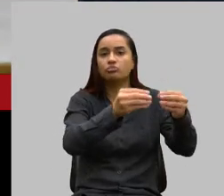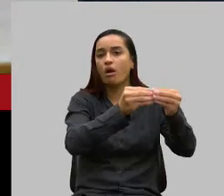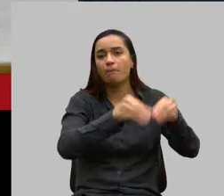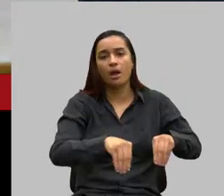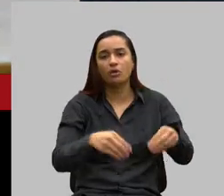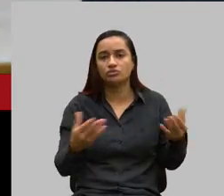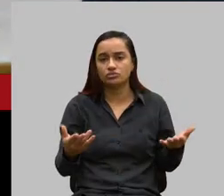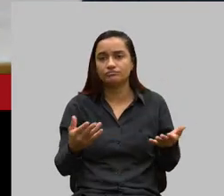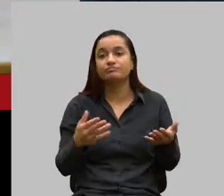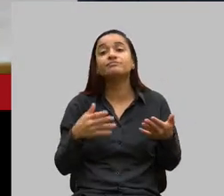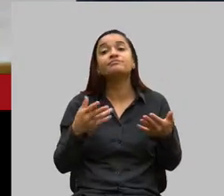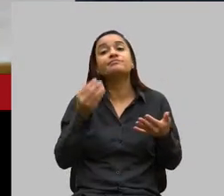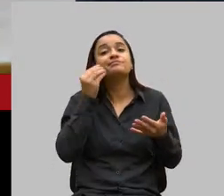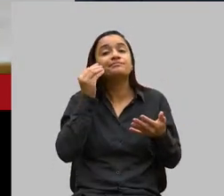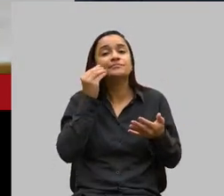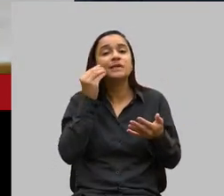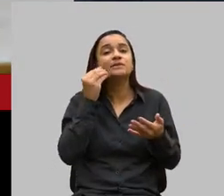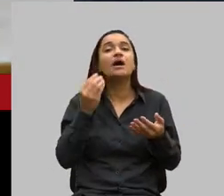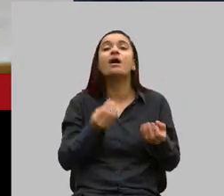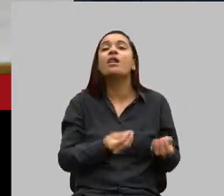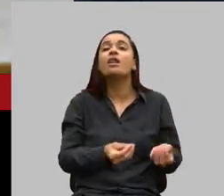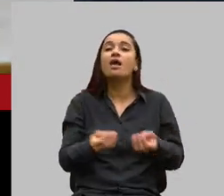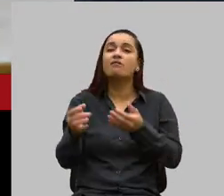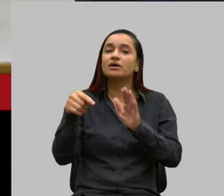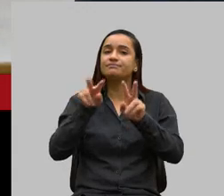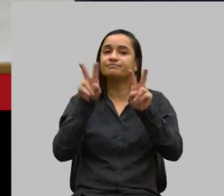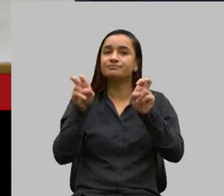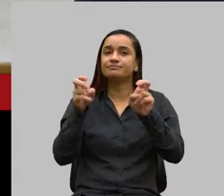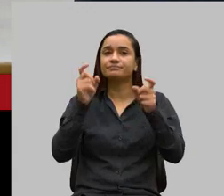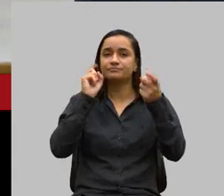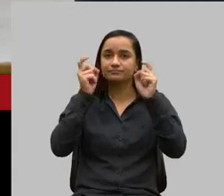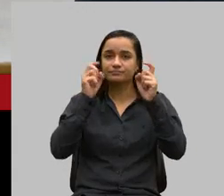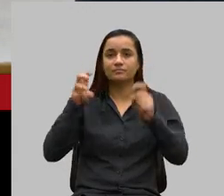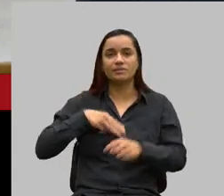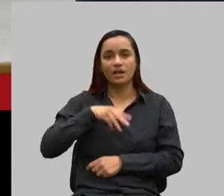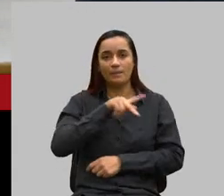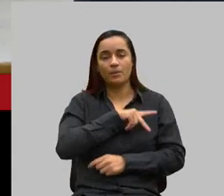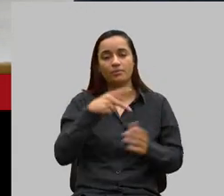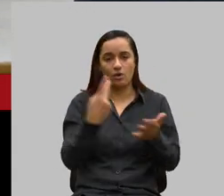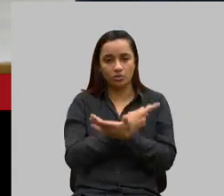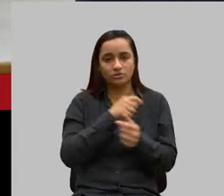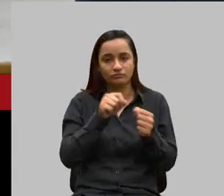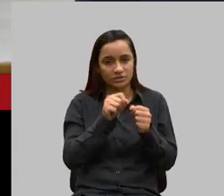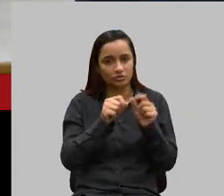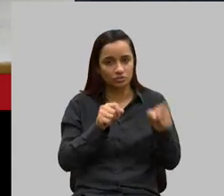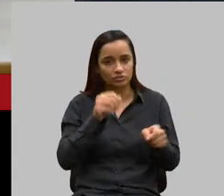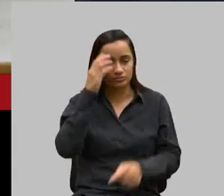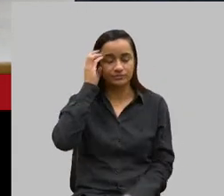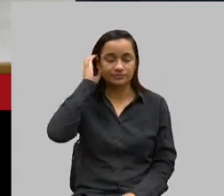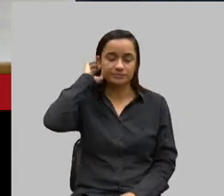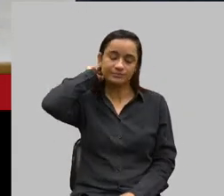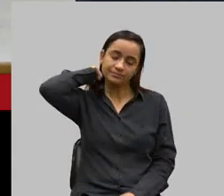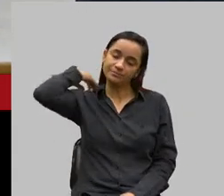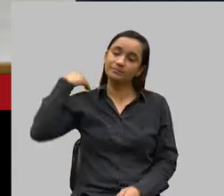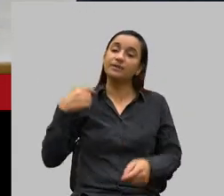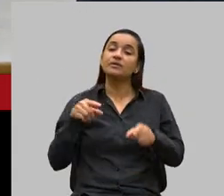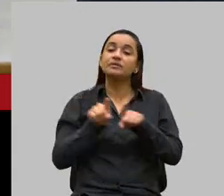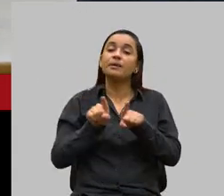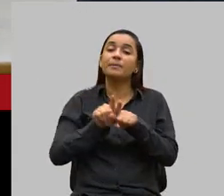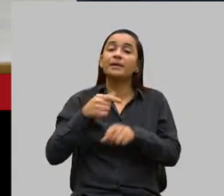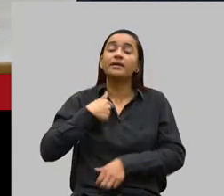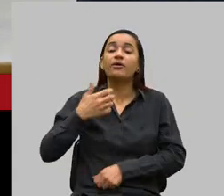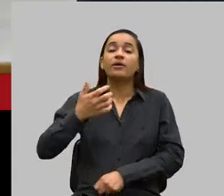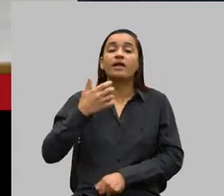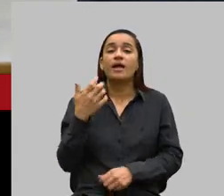tentar levar o compor que o Dr Jarbas e o Ministério Público fez isso também eu queria marcar com você eu